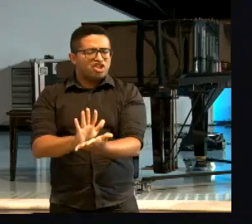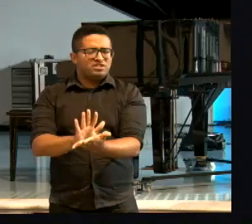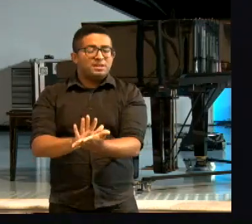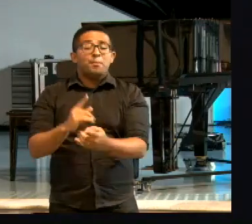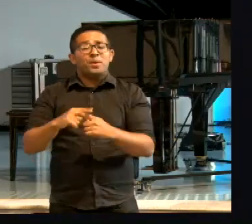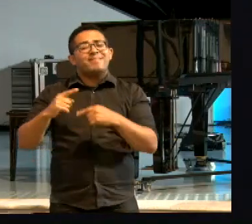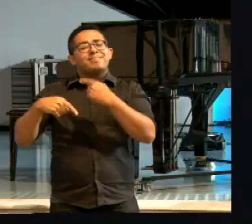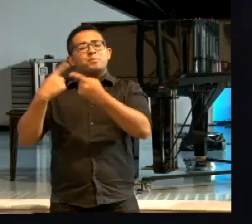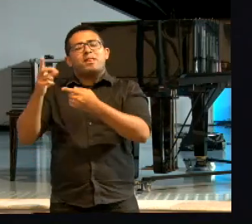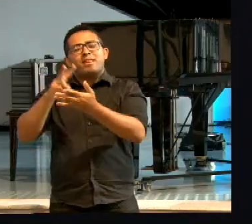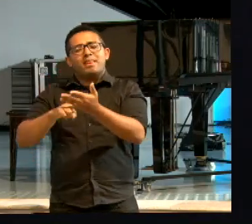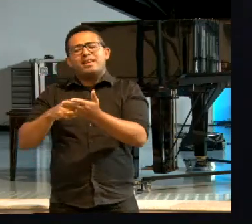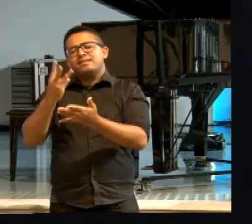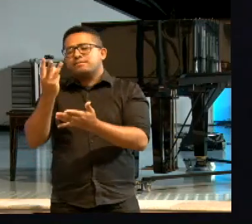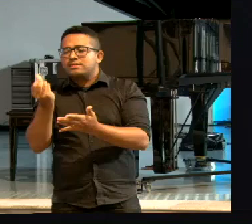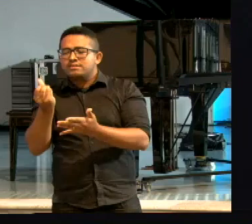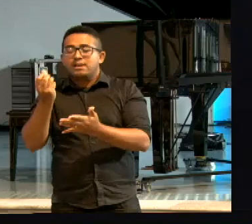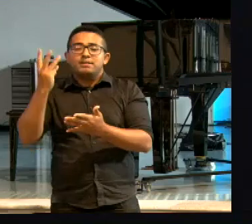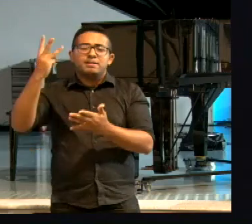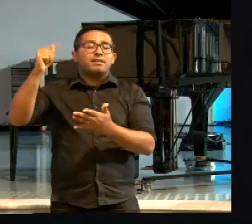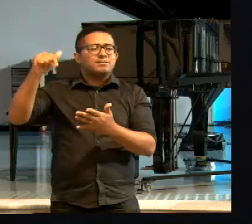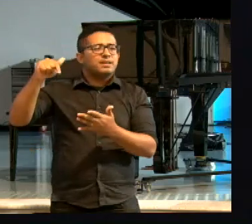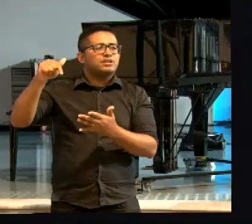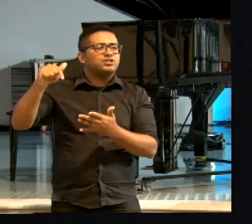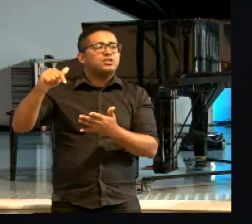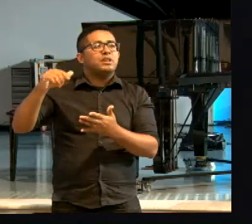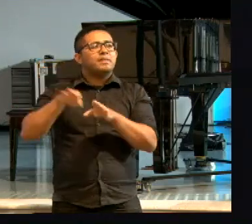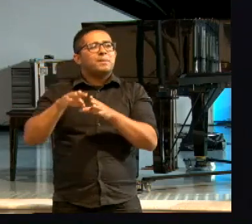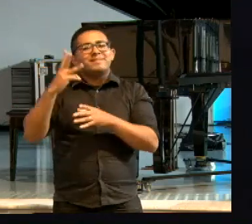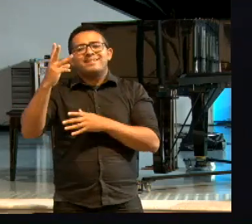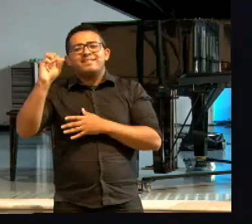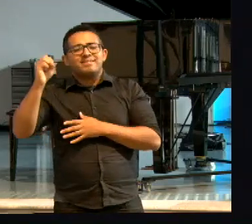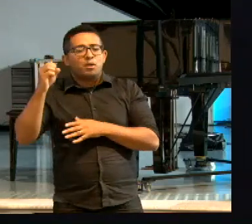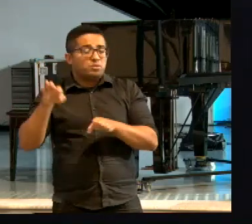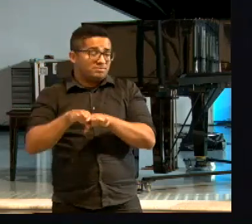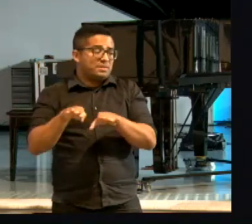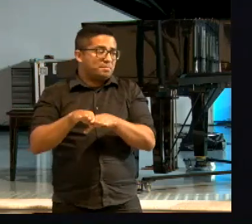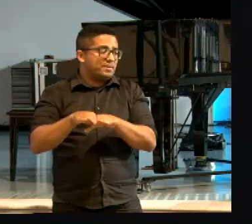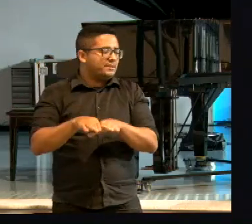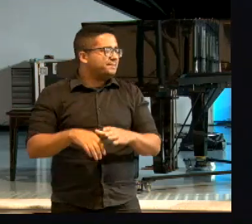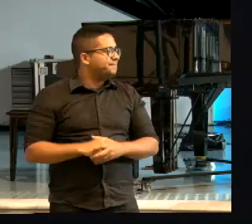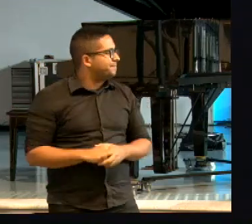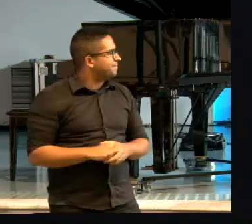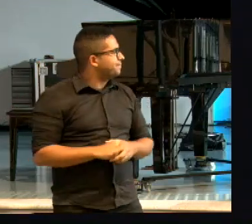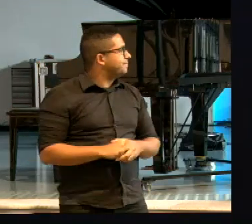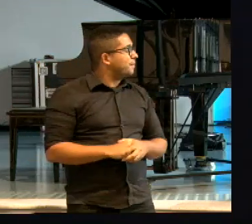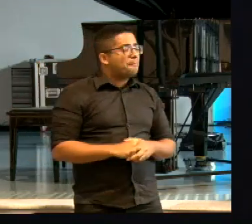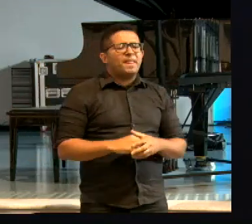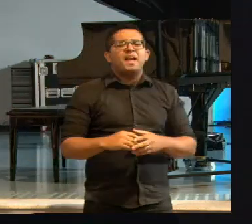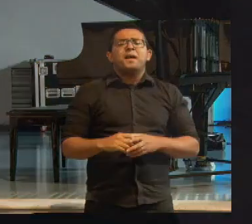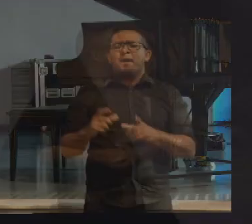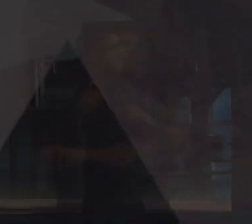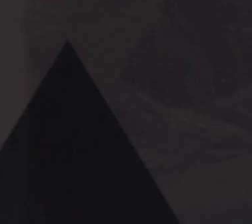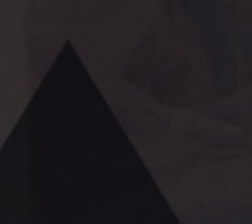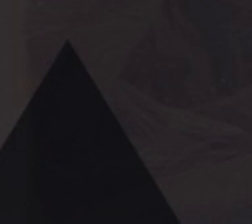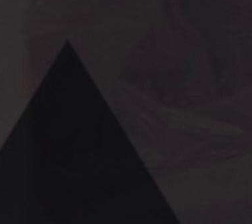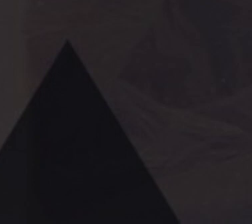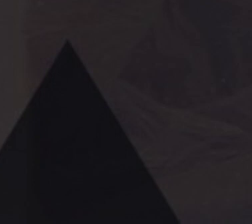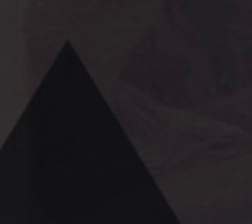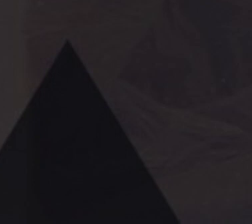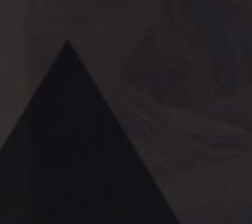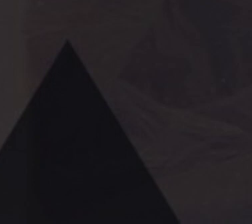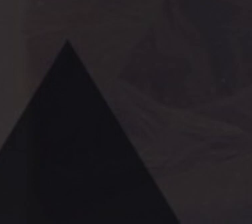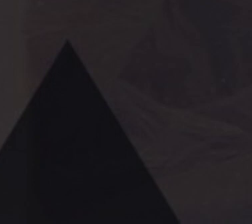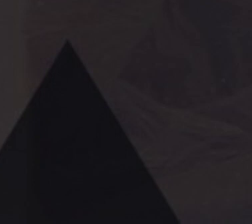ler os versículos 37 e 38 também. A palavra de Deus diz assim: também